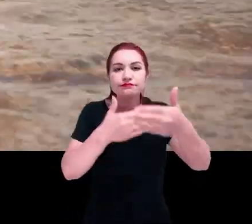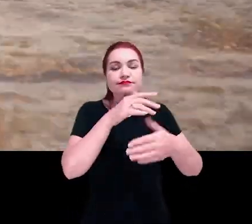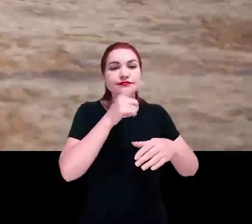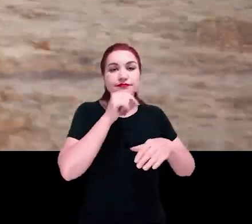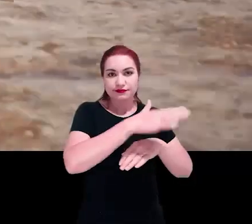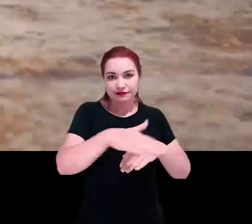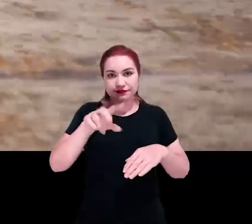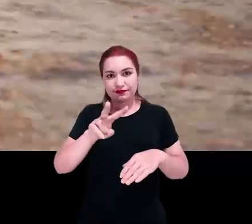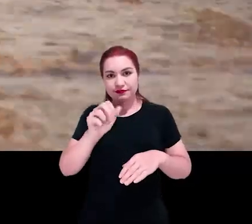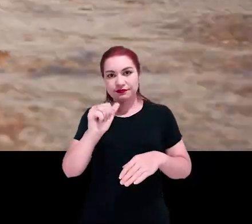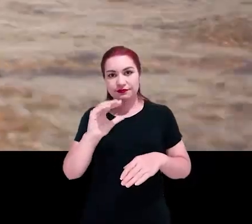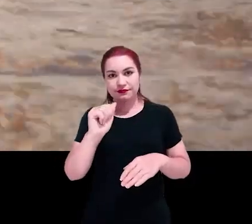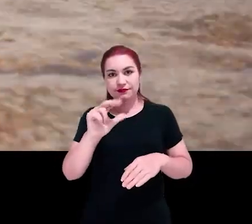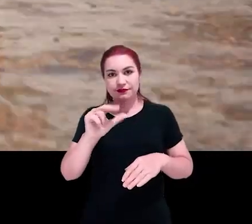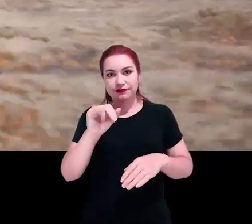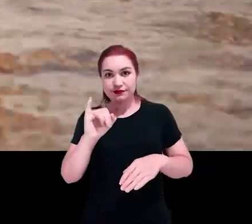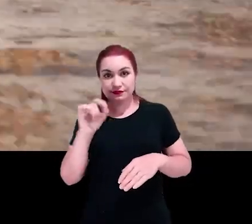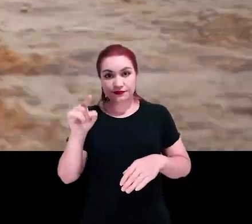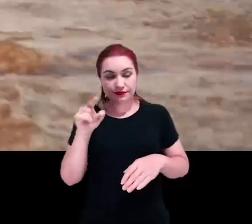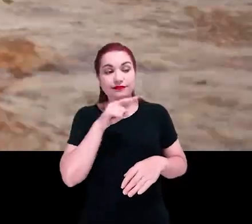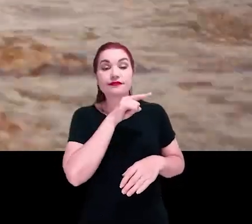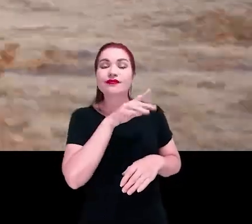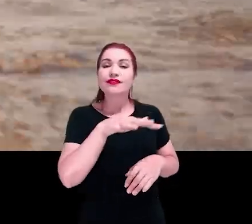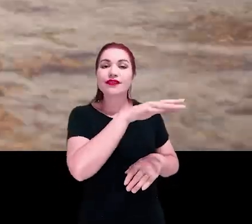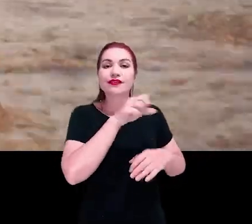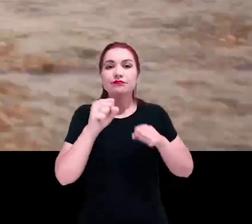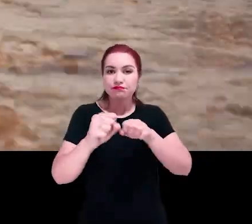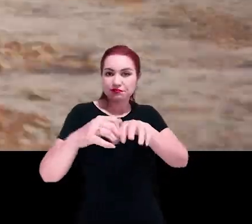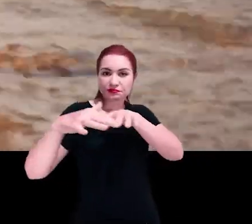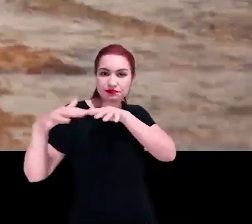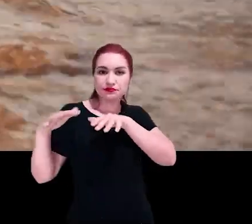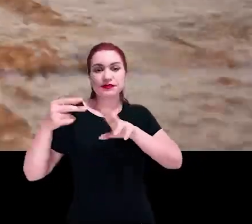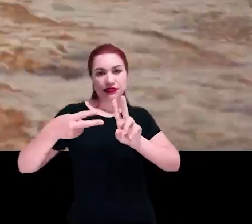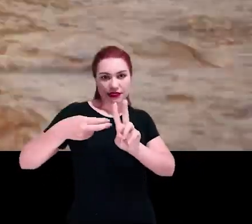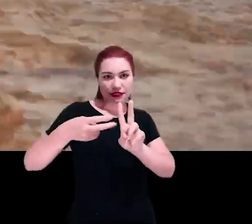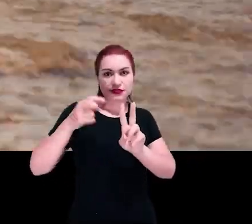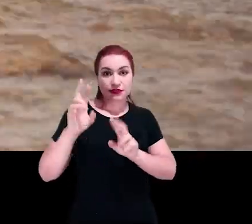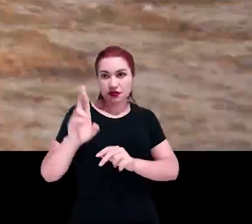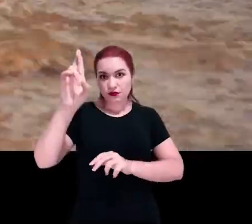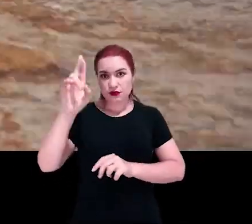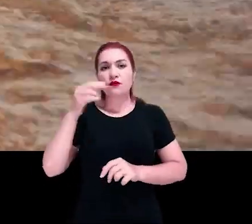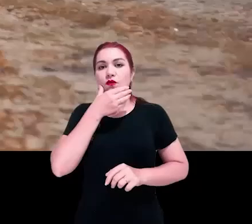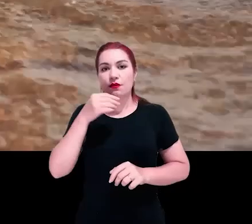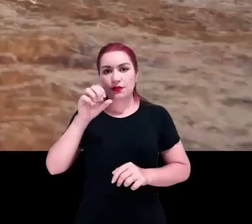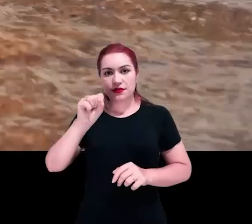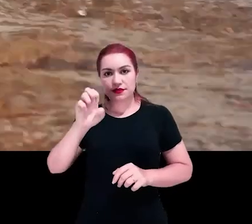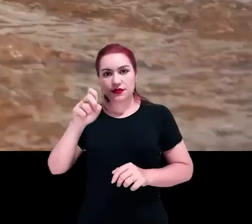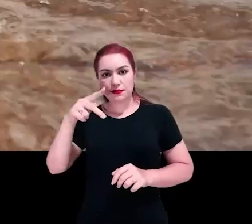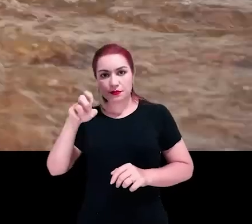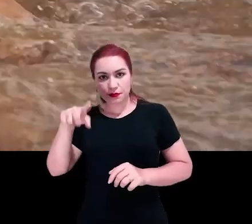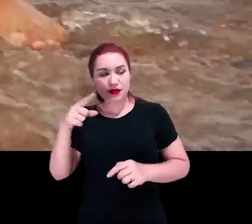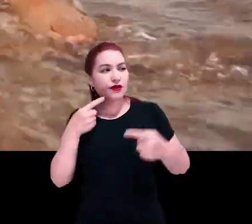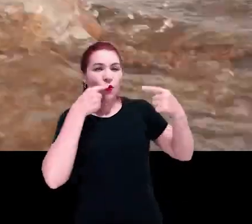Vacacaí, então, na margem então direita do rio Vacacaí, essas tropas indígenas, algumas delas lideradas por Cepé, elas atacavam então